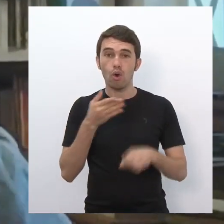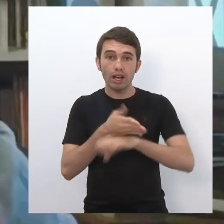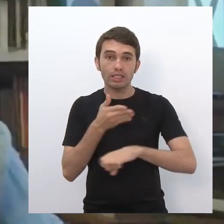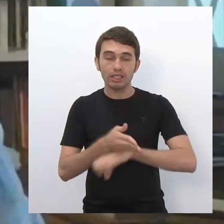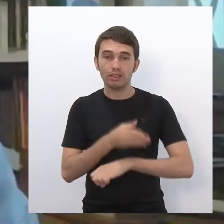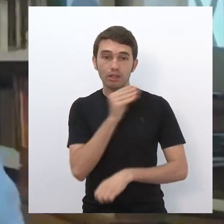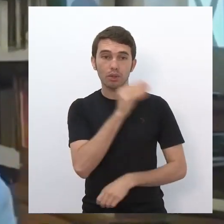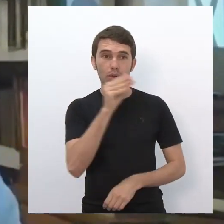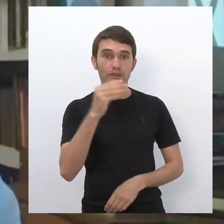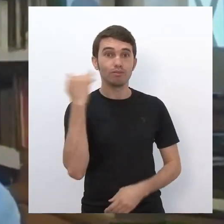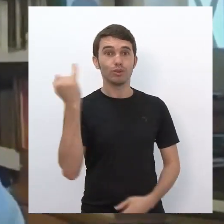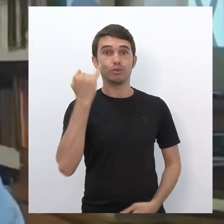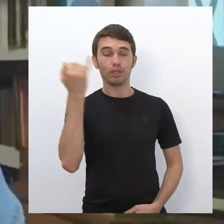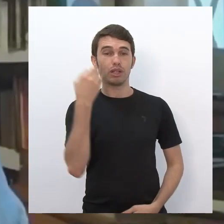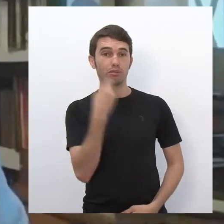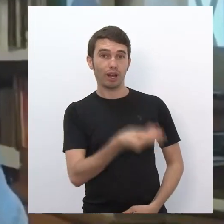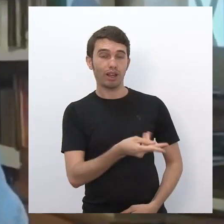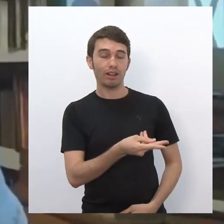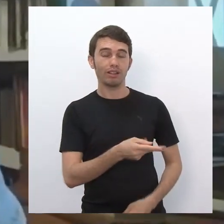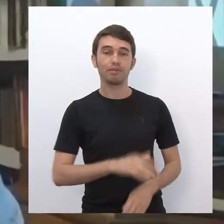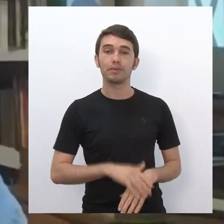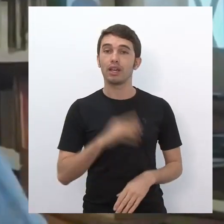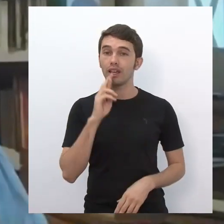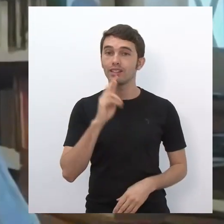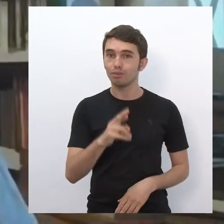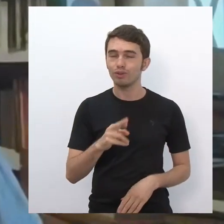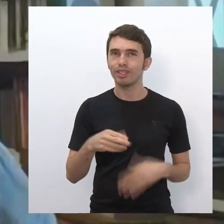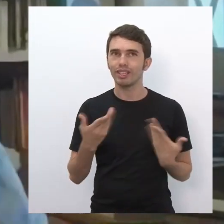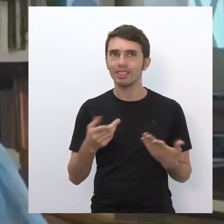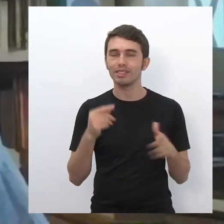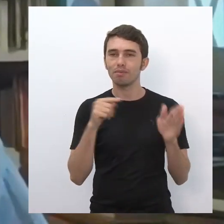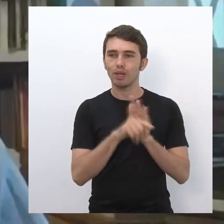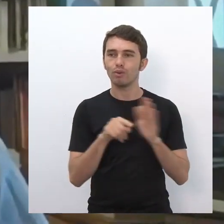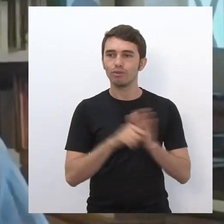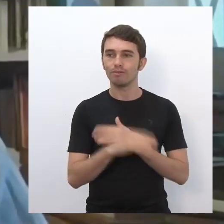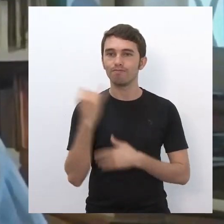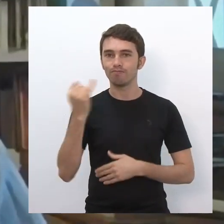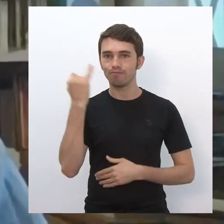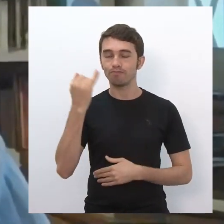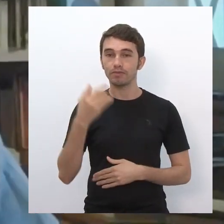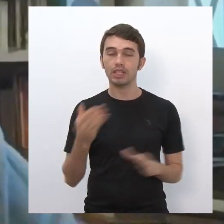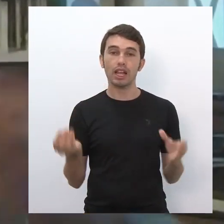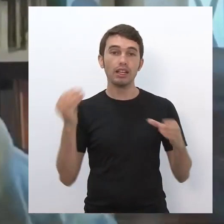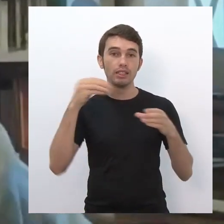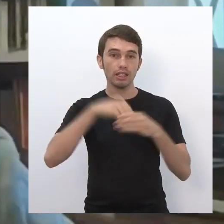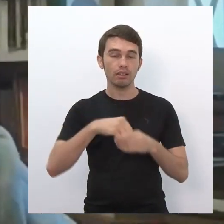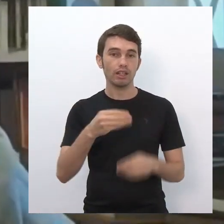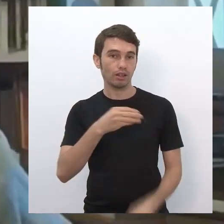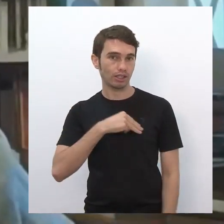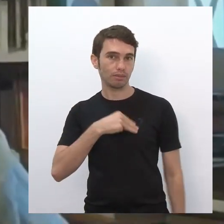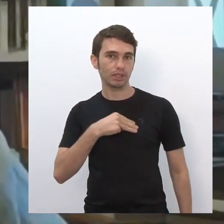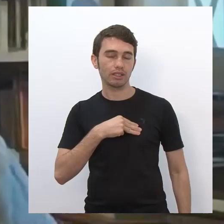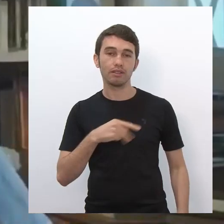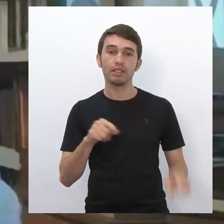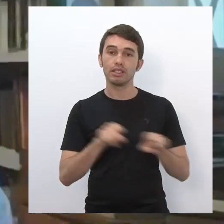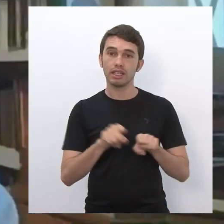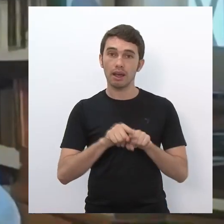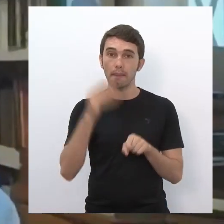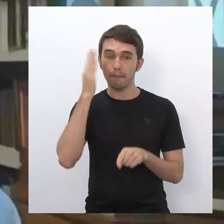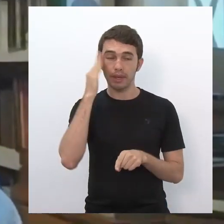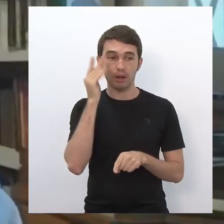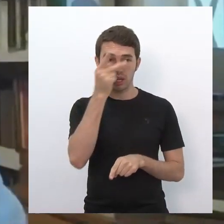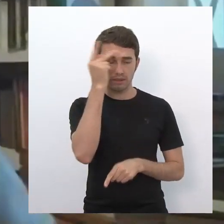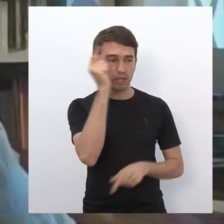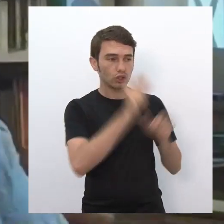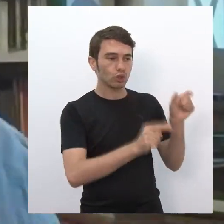Então, responder essas questões era importante. E aí sim, dentro da nossa missão, e sabendo quem são as pessoas e como eu